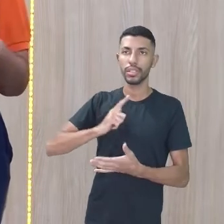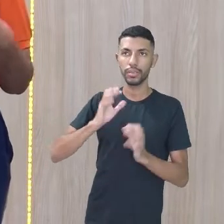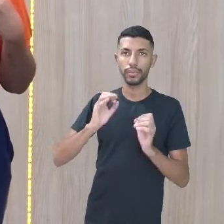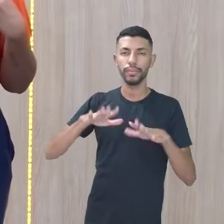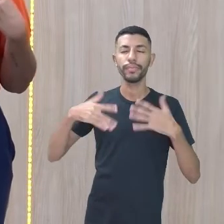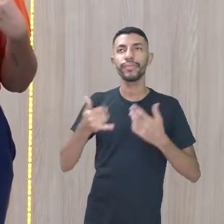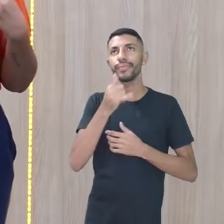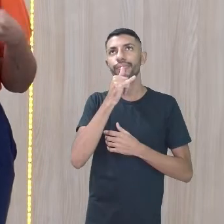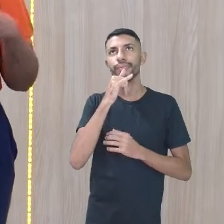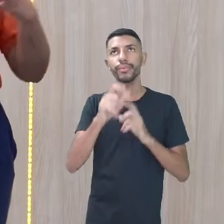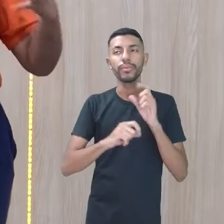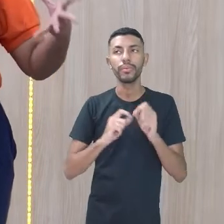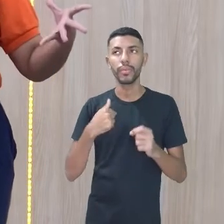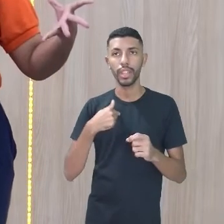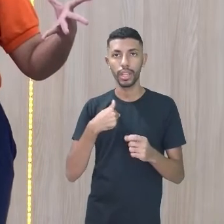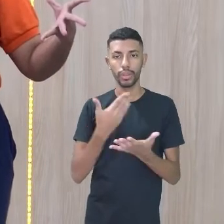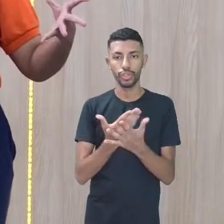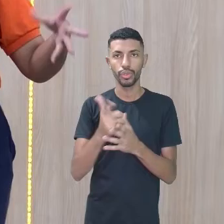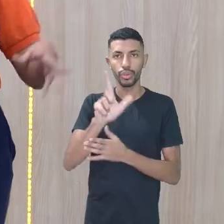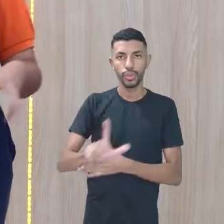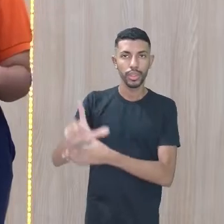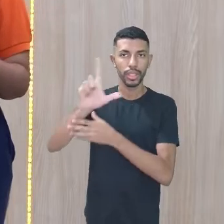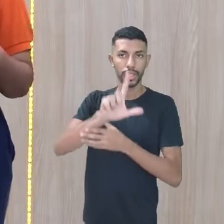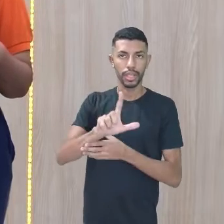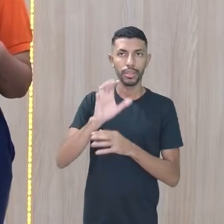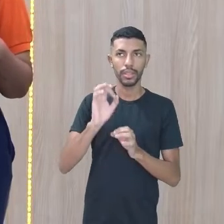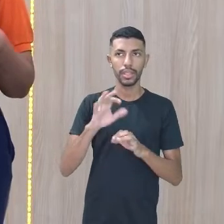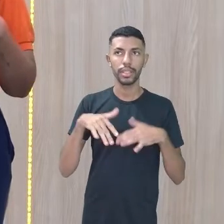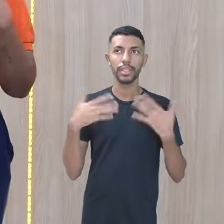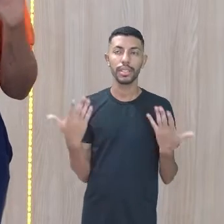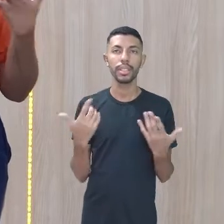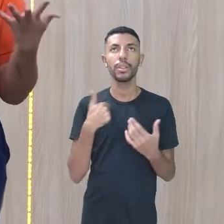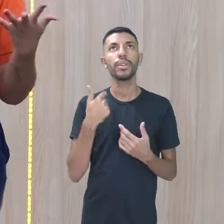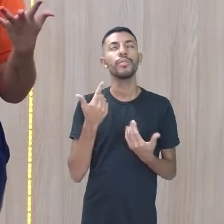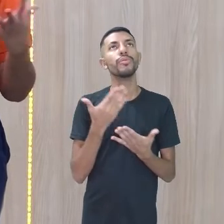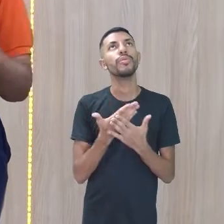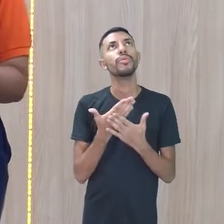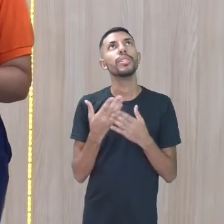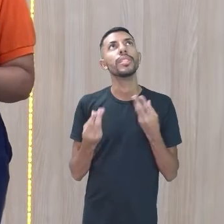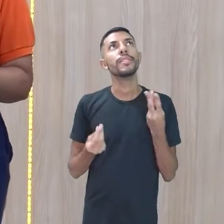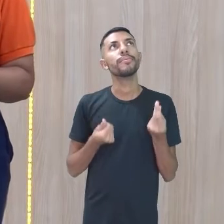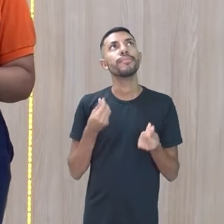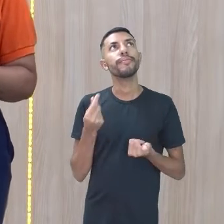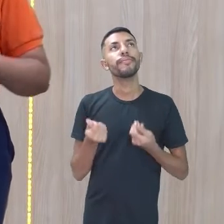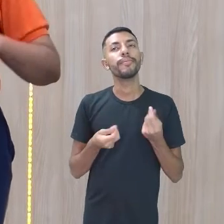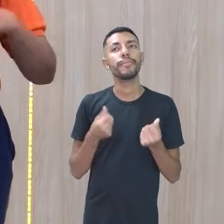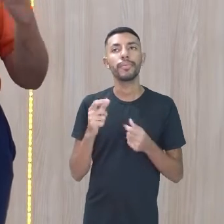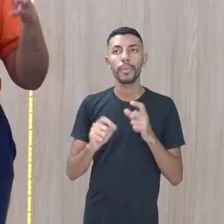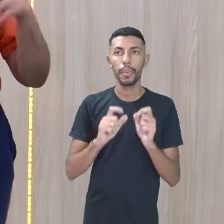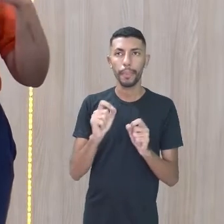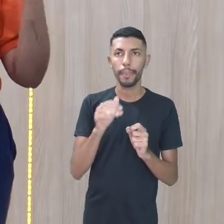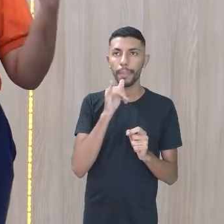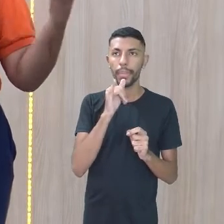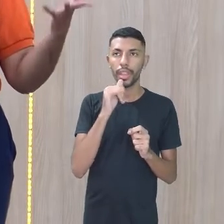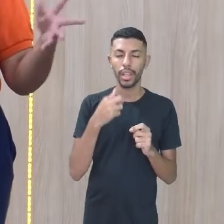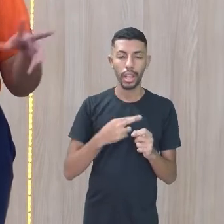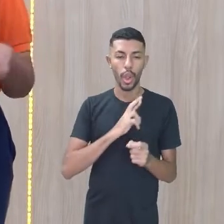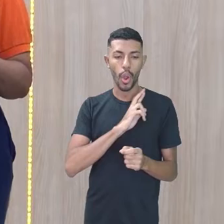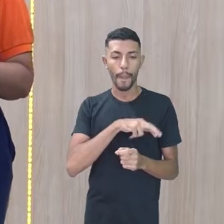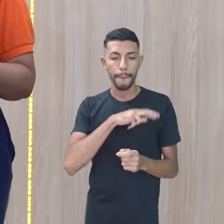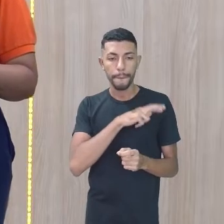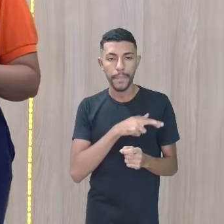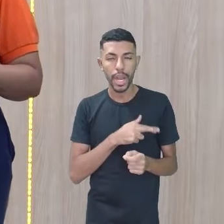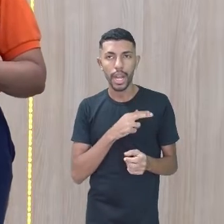exemplo, eu estudo literatura. Então, eu vou estudar a configuração dos